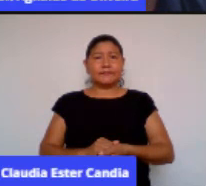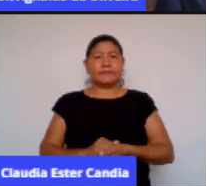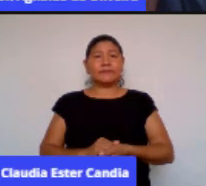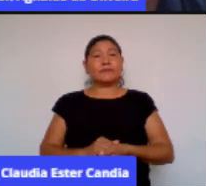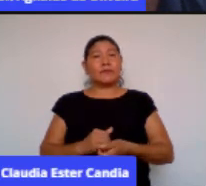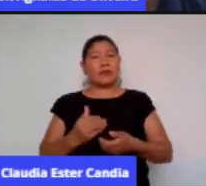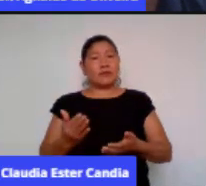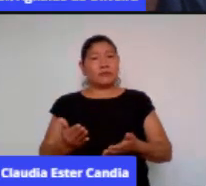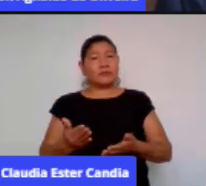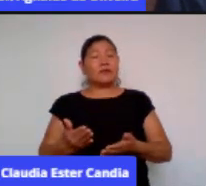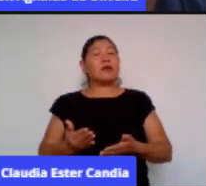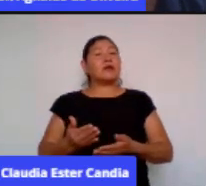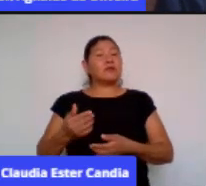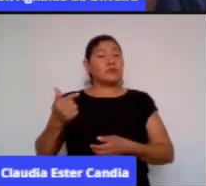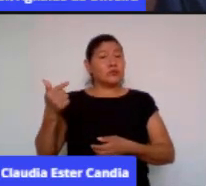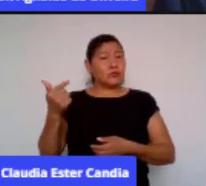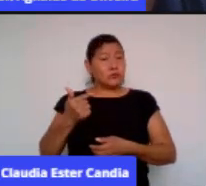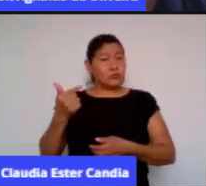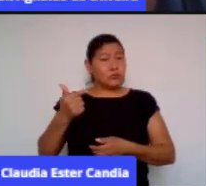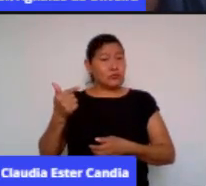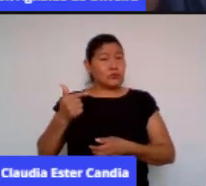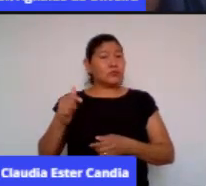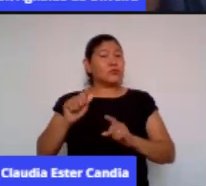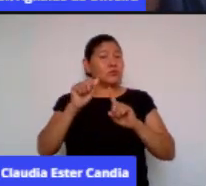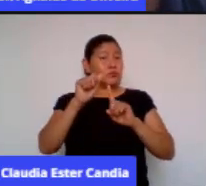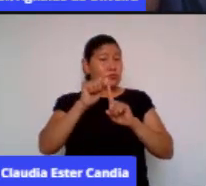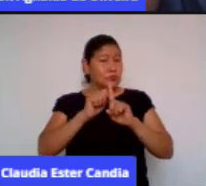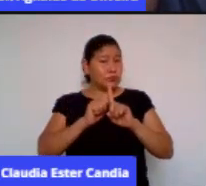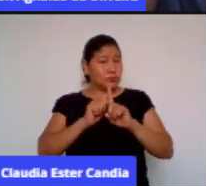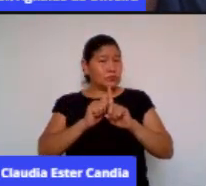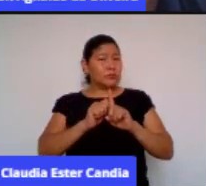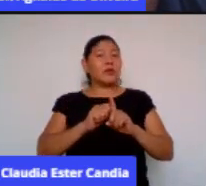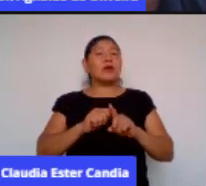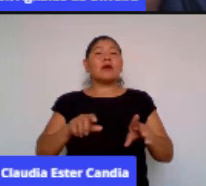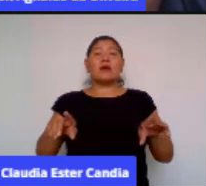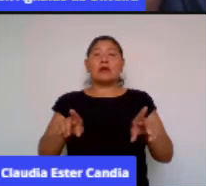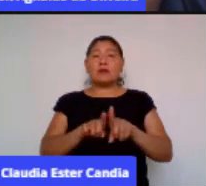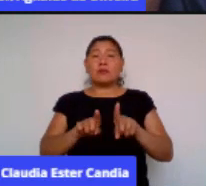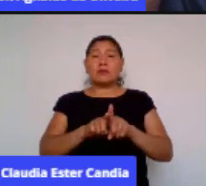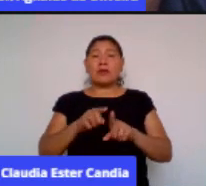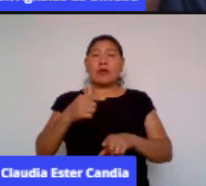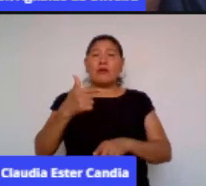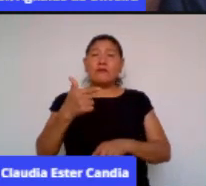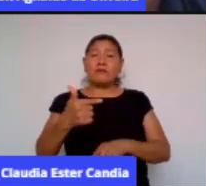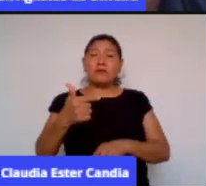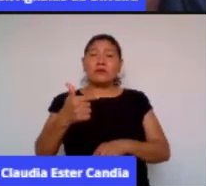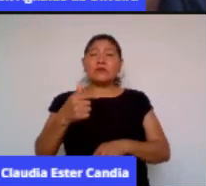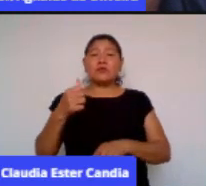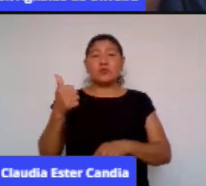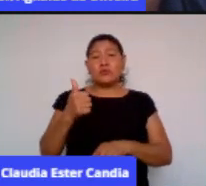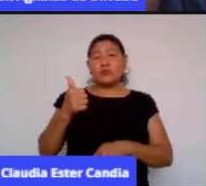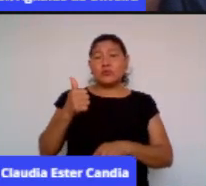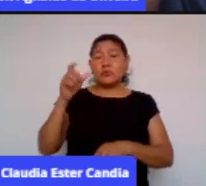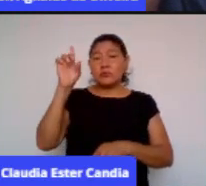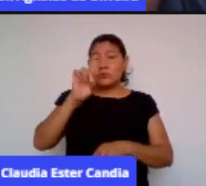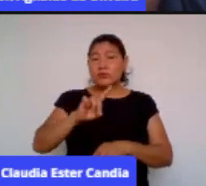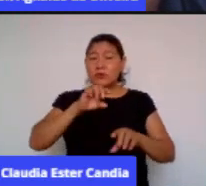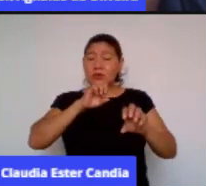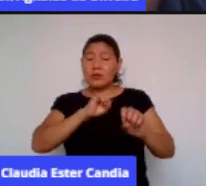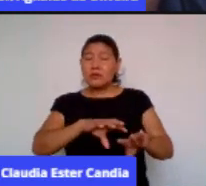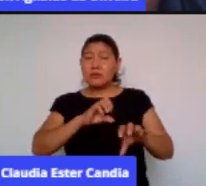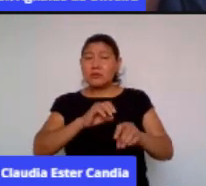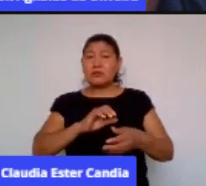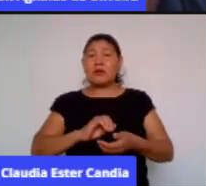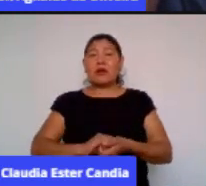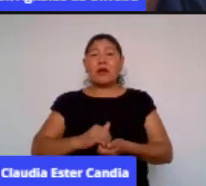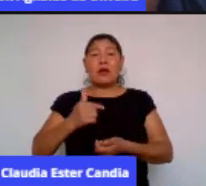Veja que o segundo bimestre nós temos aí 21 dias letivos no mês de maio, 21 dias letivos no mês de junho e um